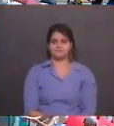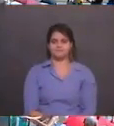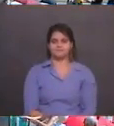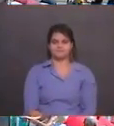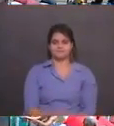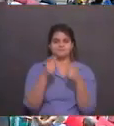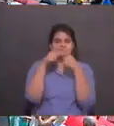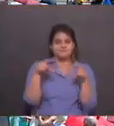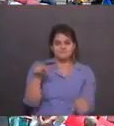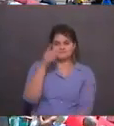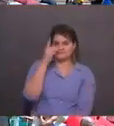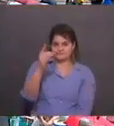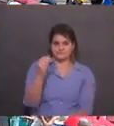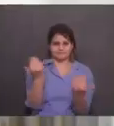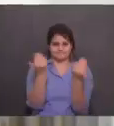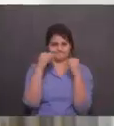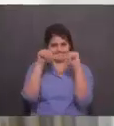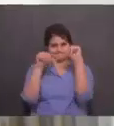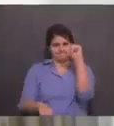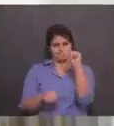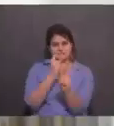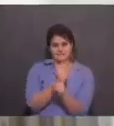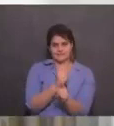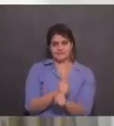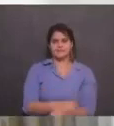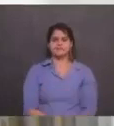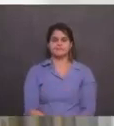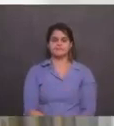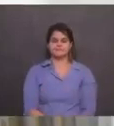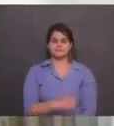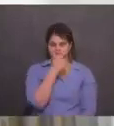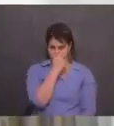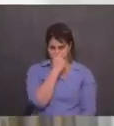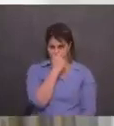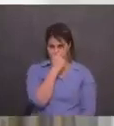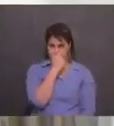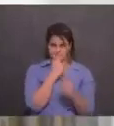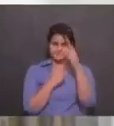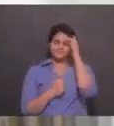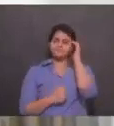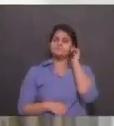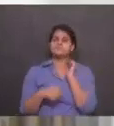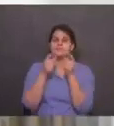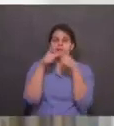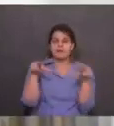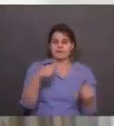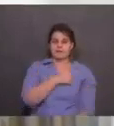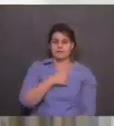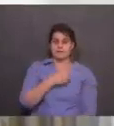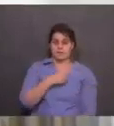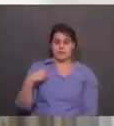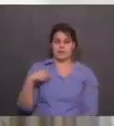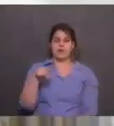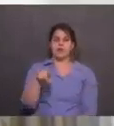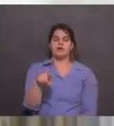nun die religiösen Andenken segnen. Teras docanam